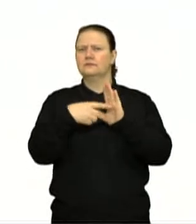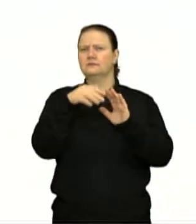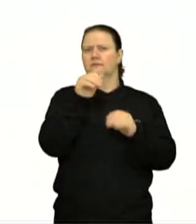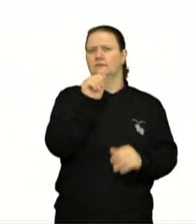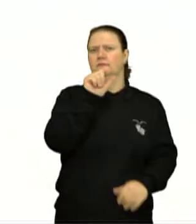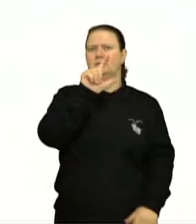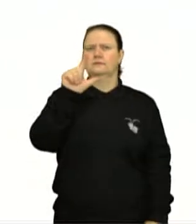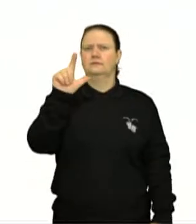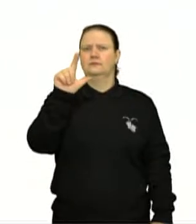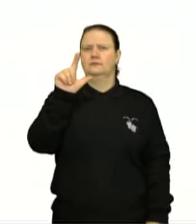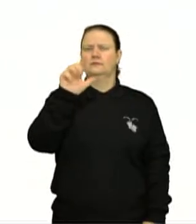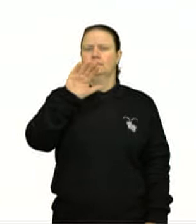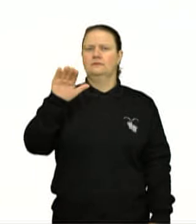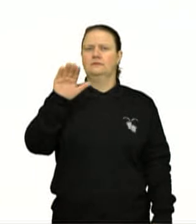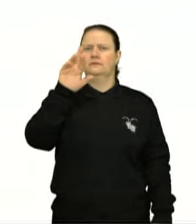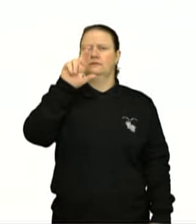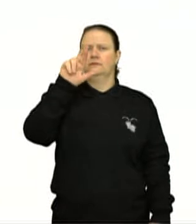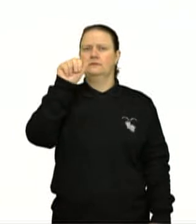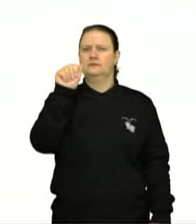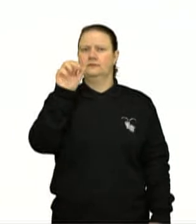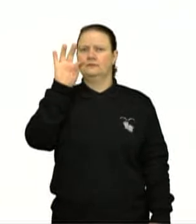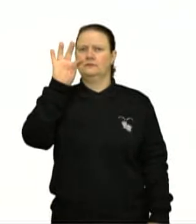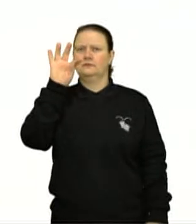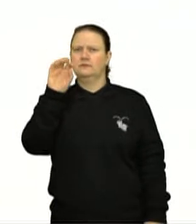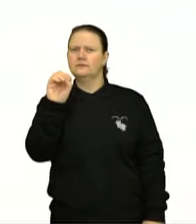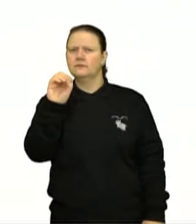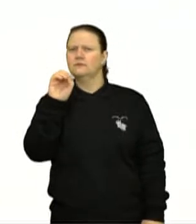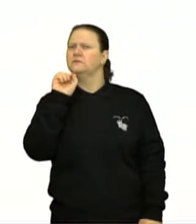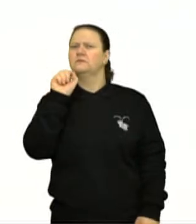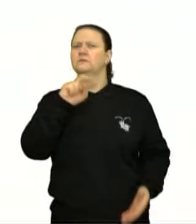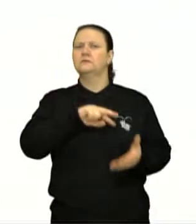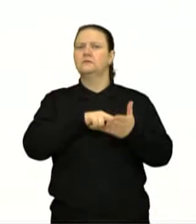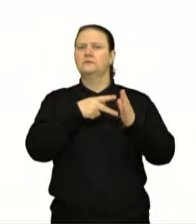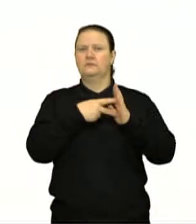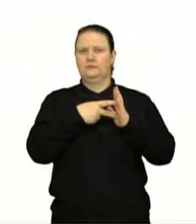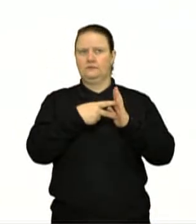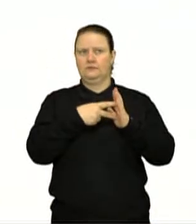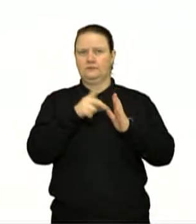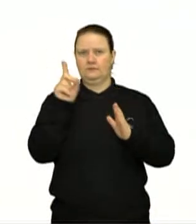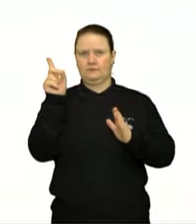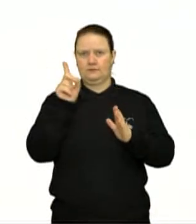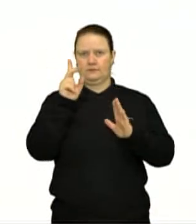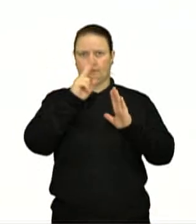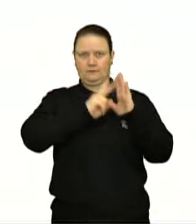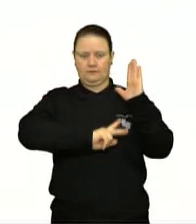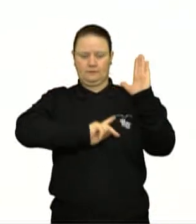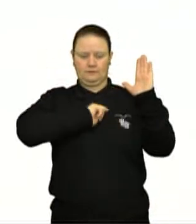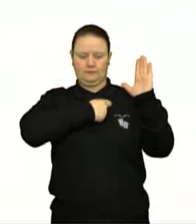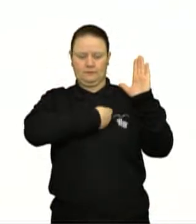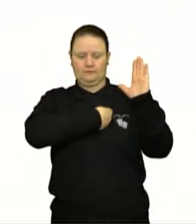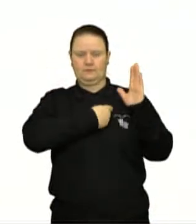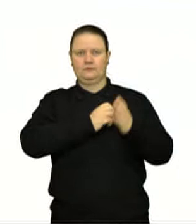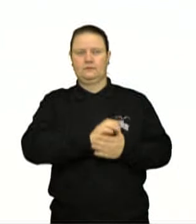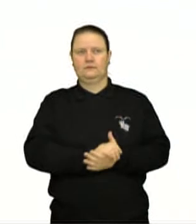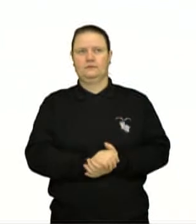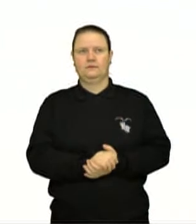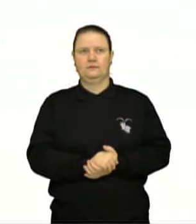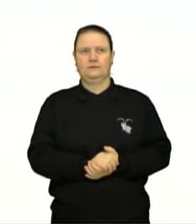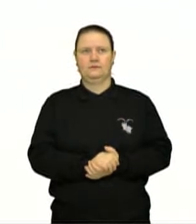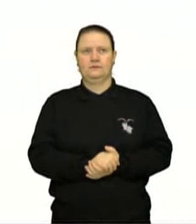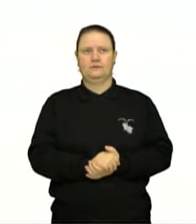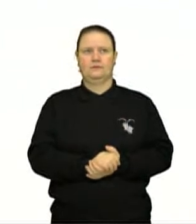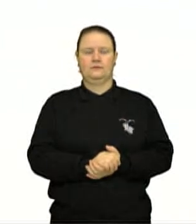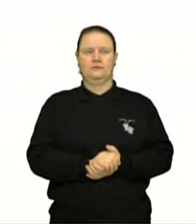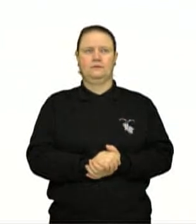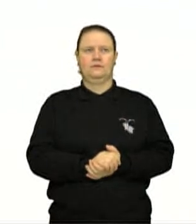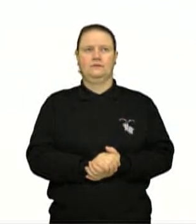rato. Ernesto le contestó algo molesto. Che, bajo un cambio. Lo cual Eduardo malinterpretó pensando